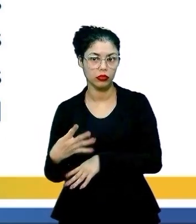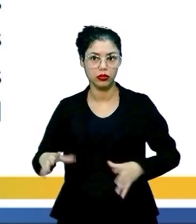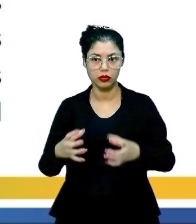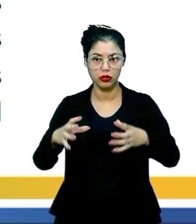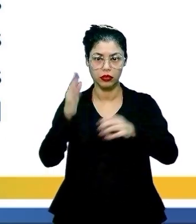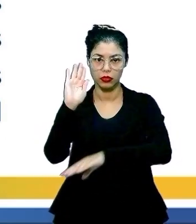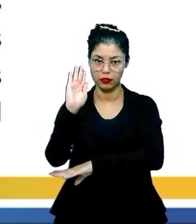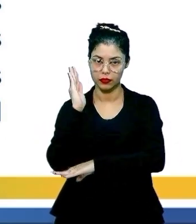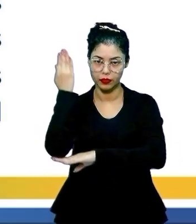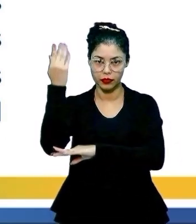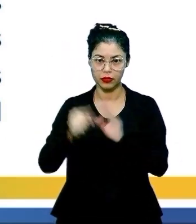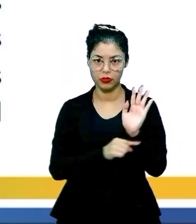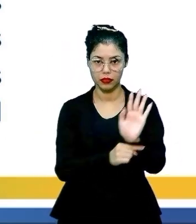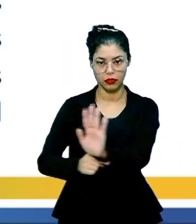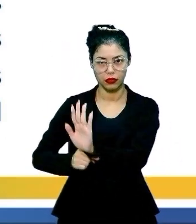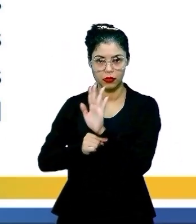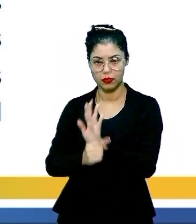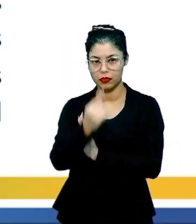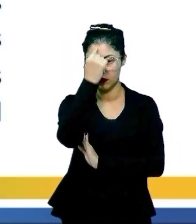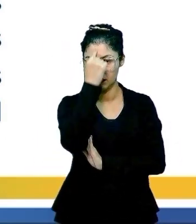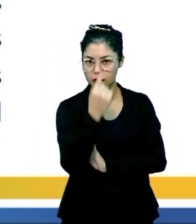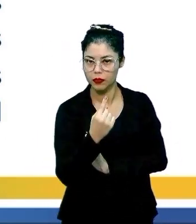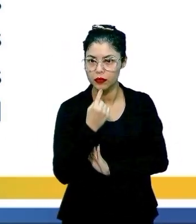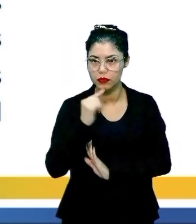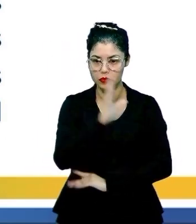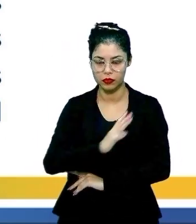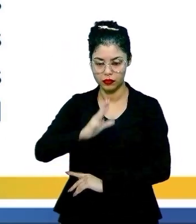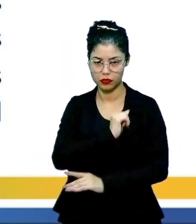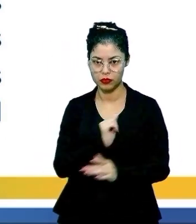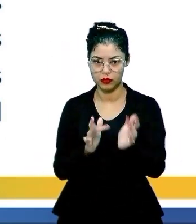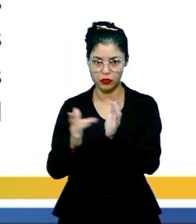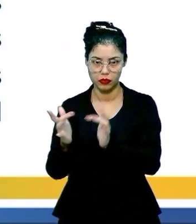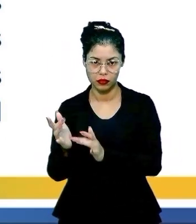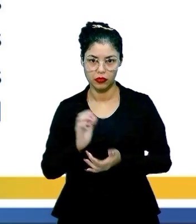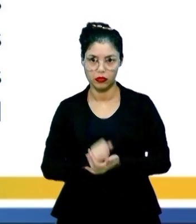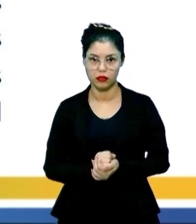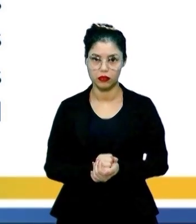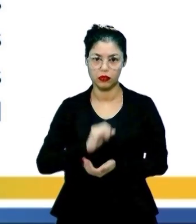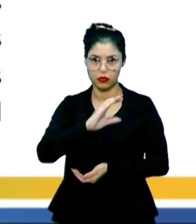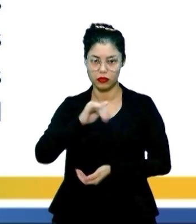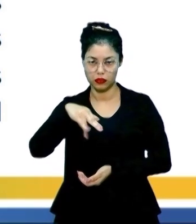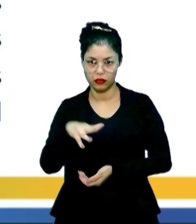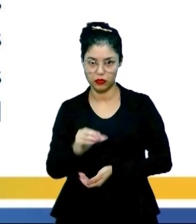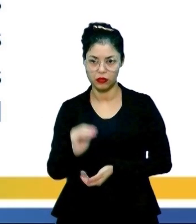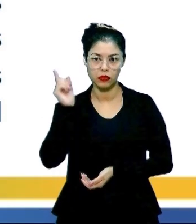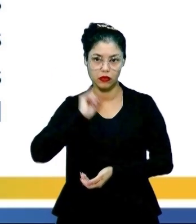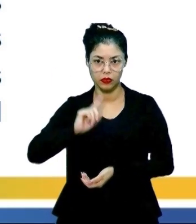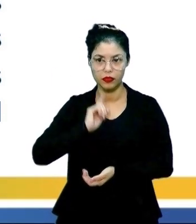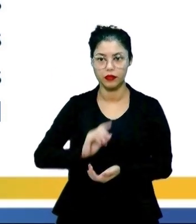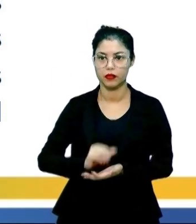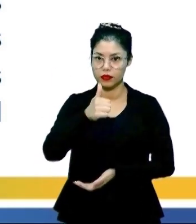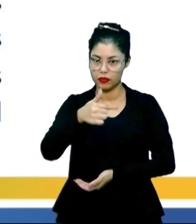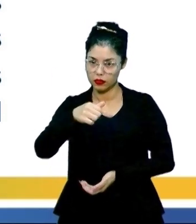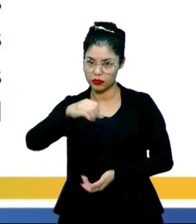64 esculturas de madeira que representam cenas da Paixão de Cristo em Congonhas do Campo, Minas Gerais.